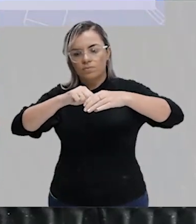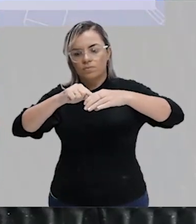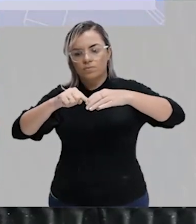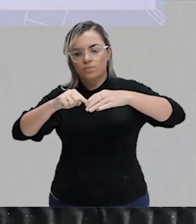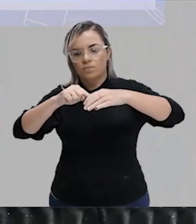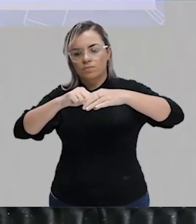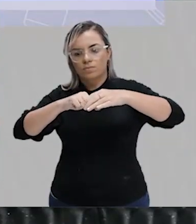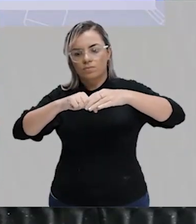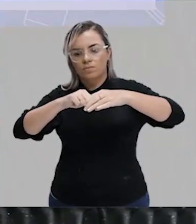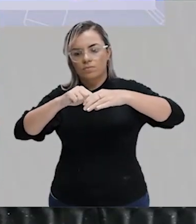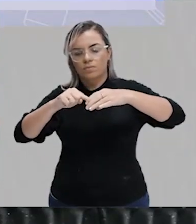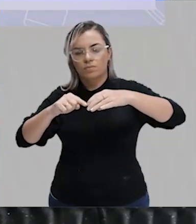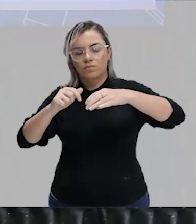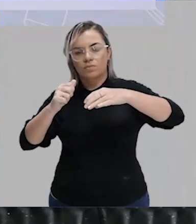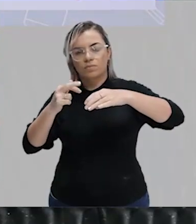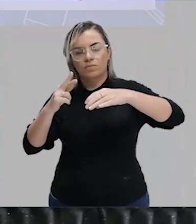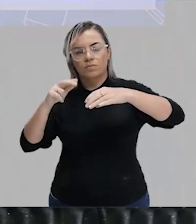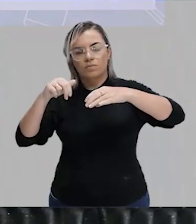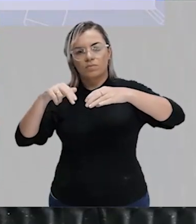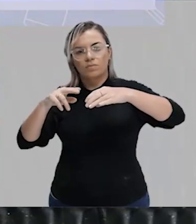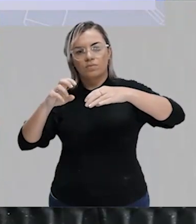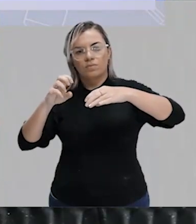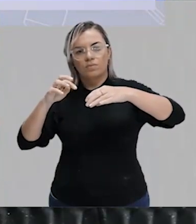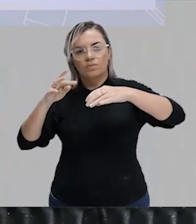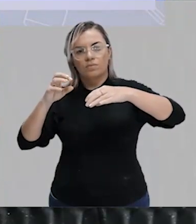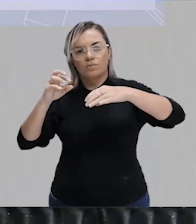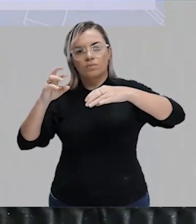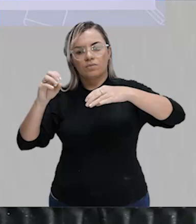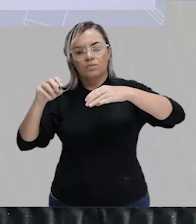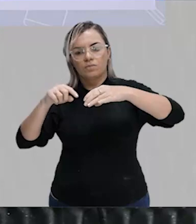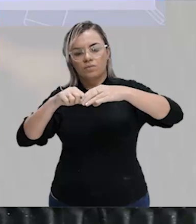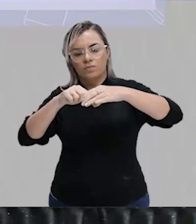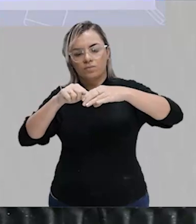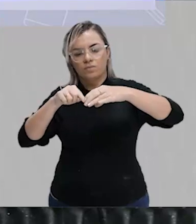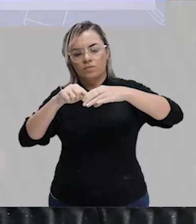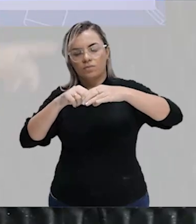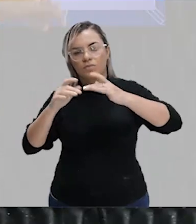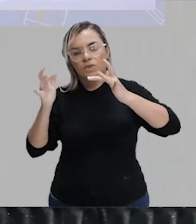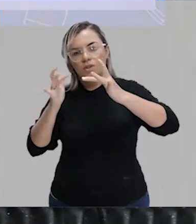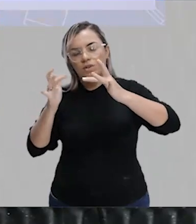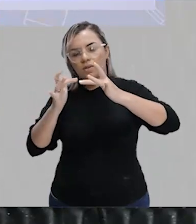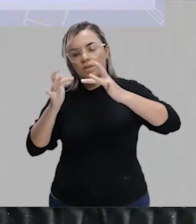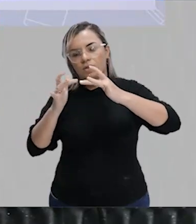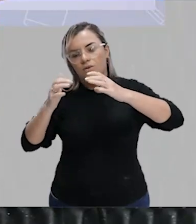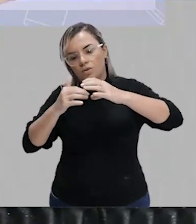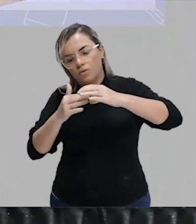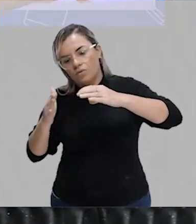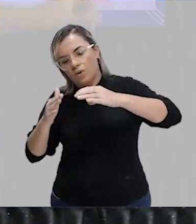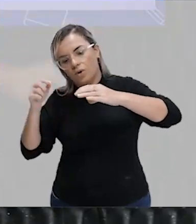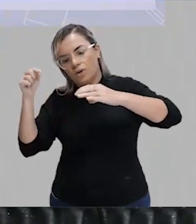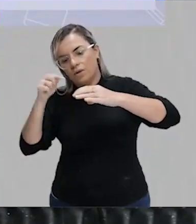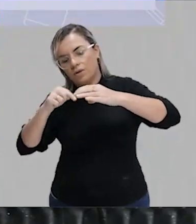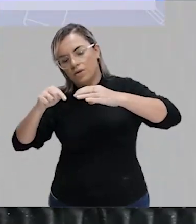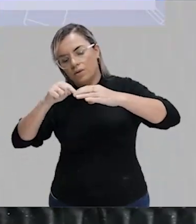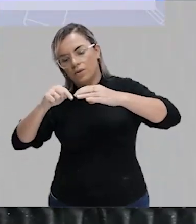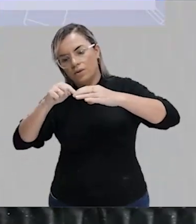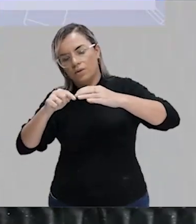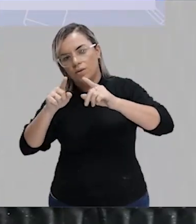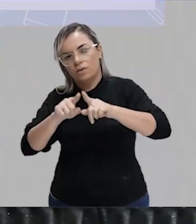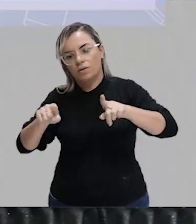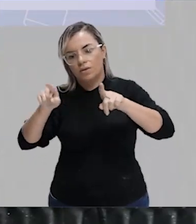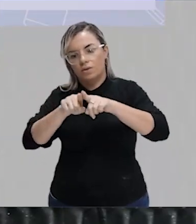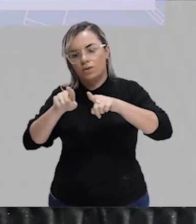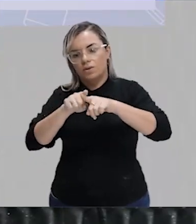ela tem um contato com o ambiente externo por meio de uma cavidade, que é essa abertura aqui. Essa abertura ela é chamada de